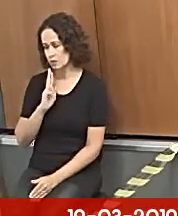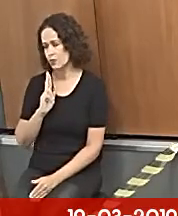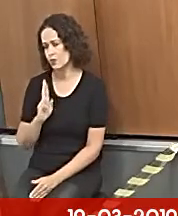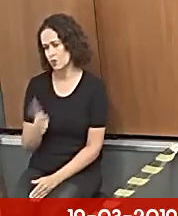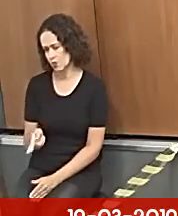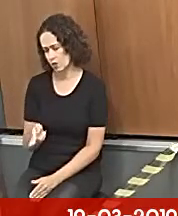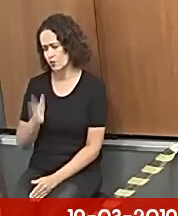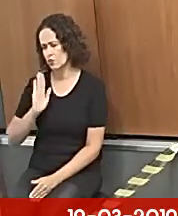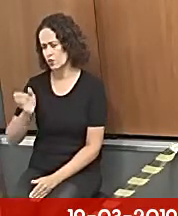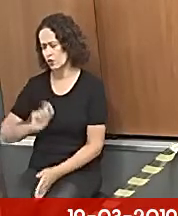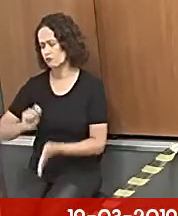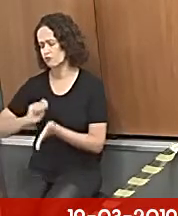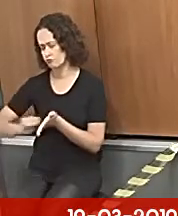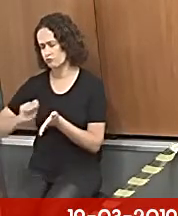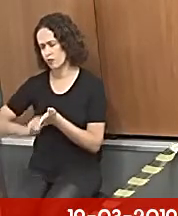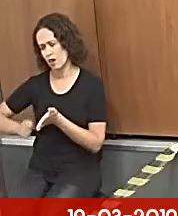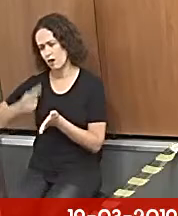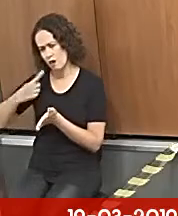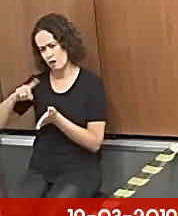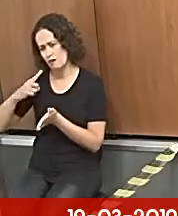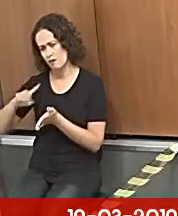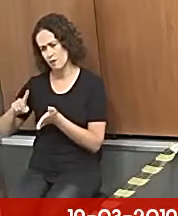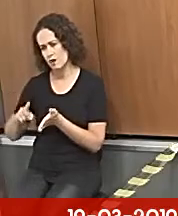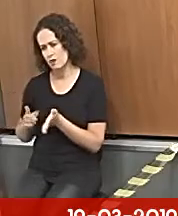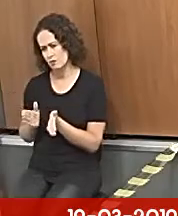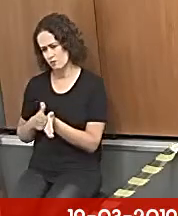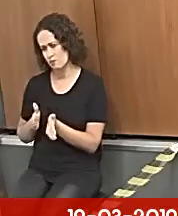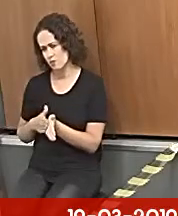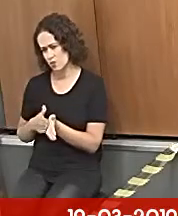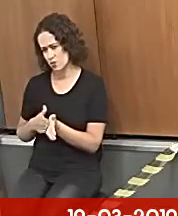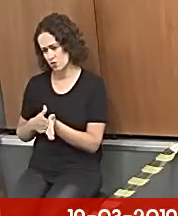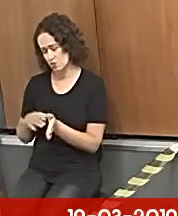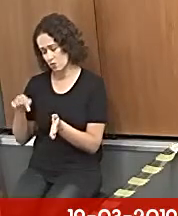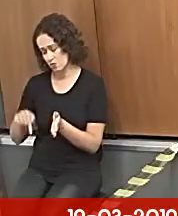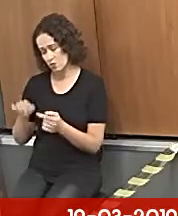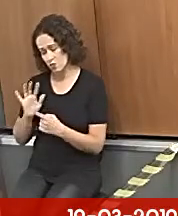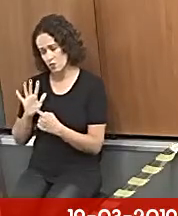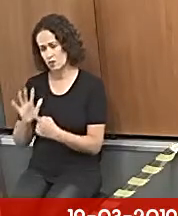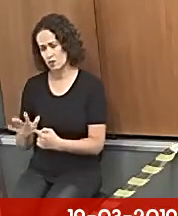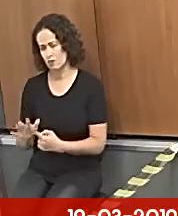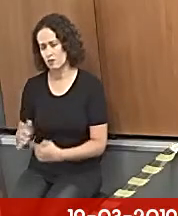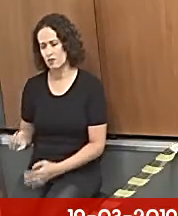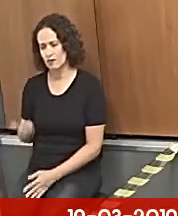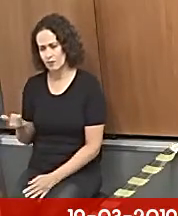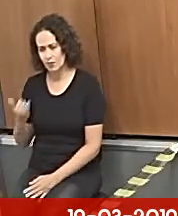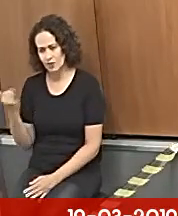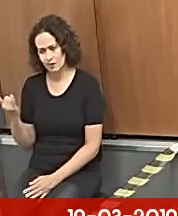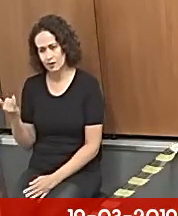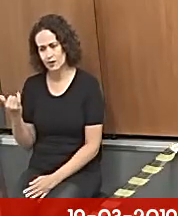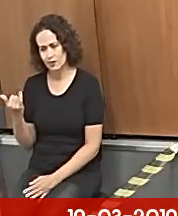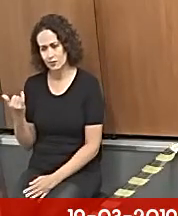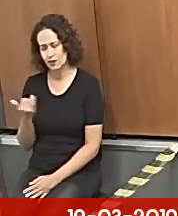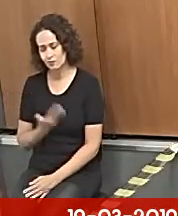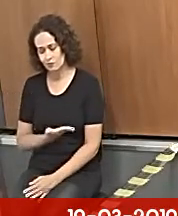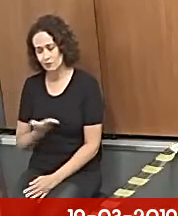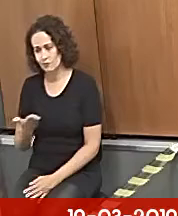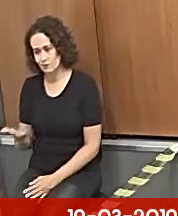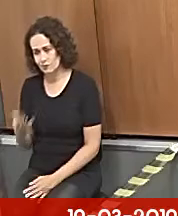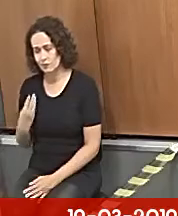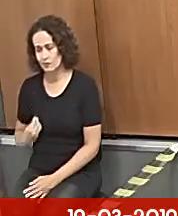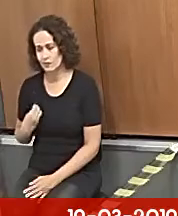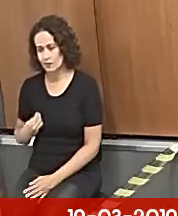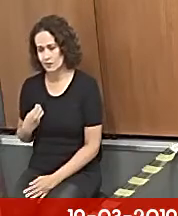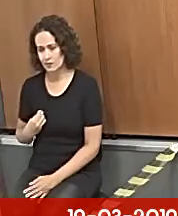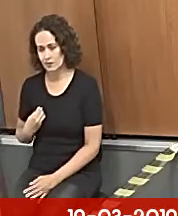modificando para atender um pedido dela se trouxer aqui então é importante a presença da senhora de todos os senhores